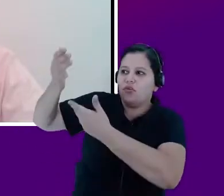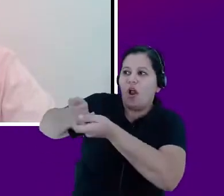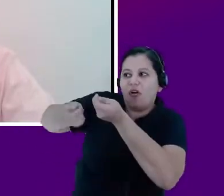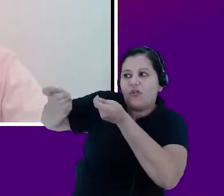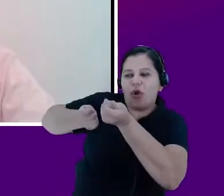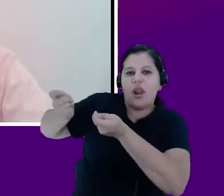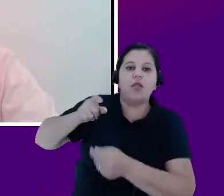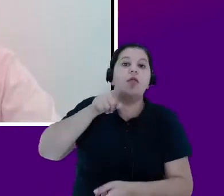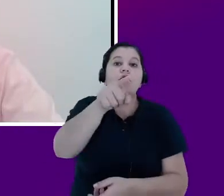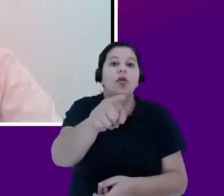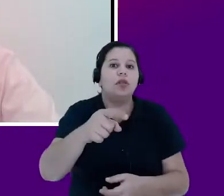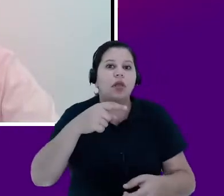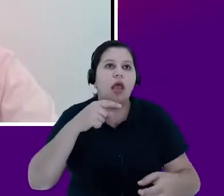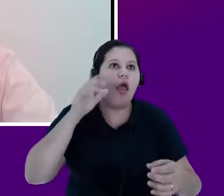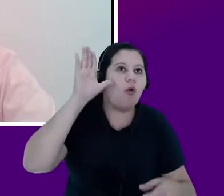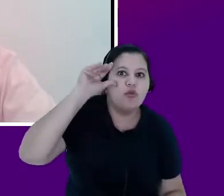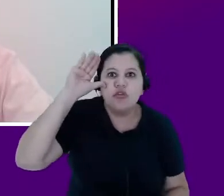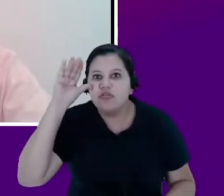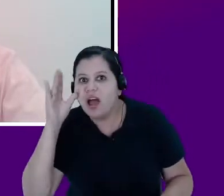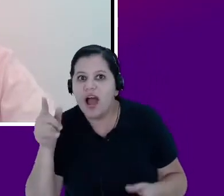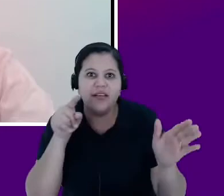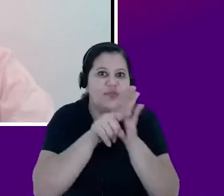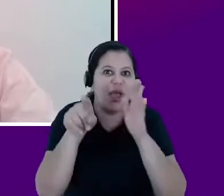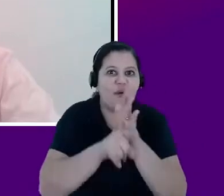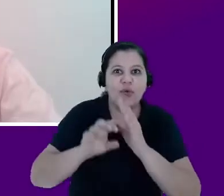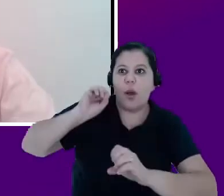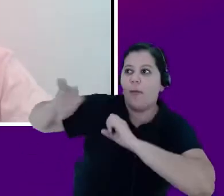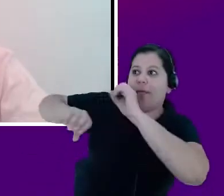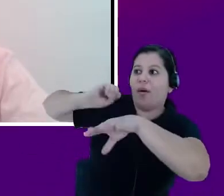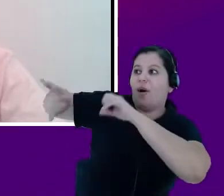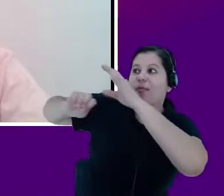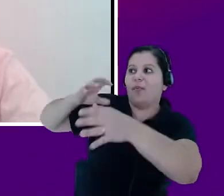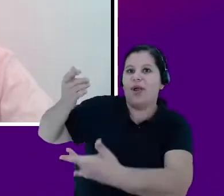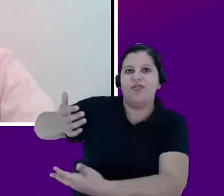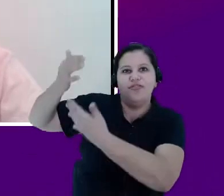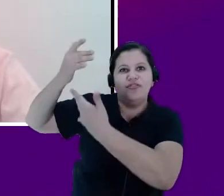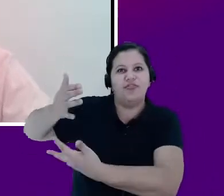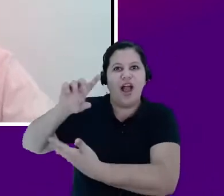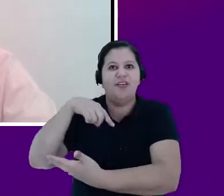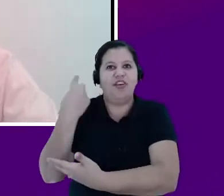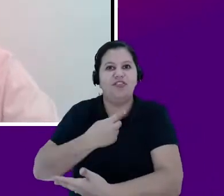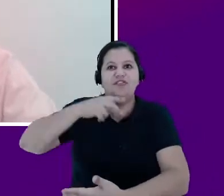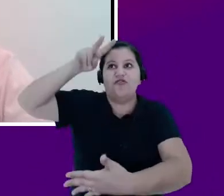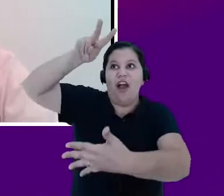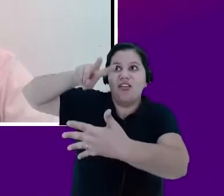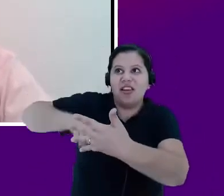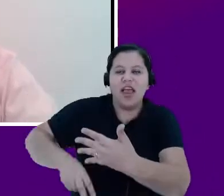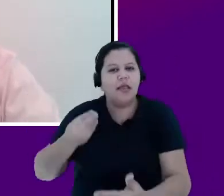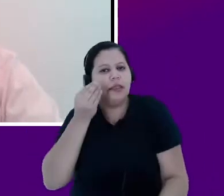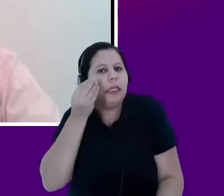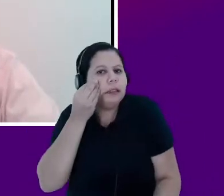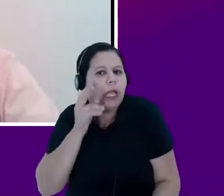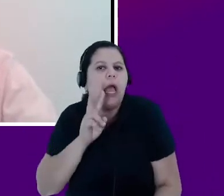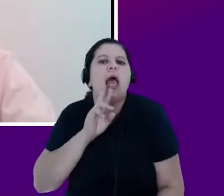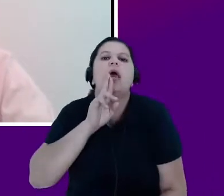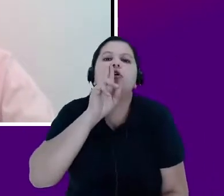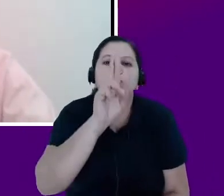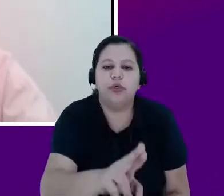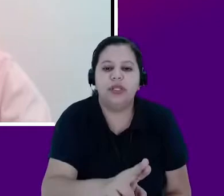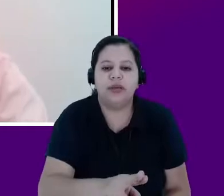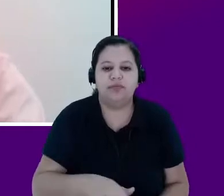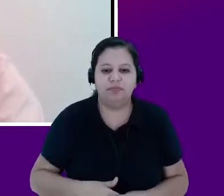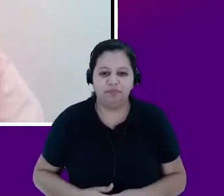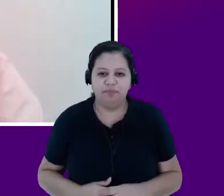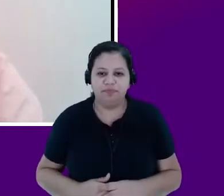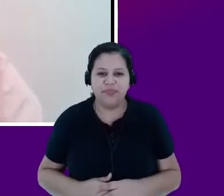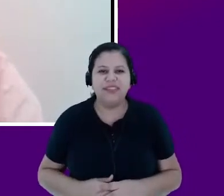pergunta, coloque lá no chat, a Priscila repassa para nós e a gente vai buscar responder aí a maior quantidade possível. Nayara,